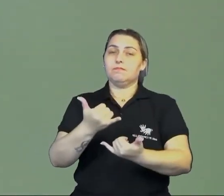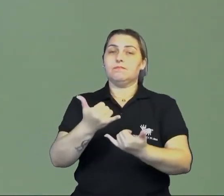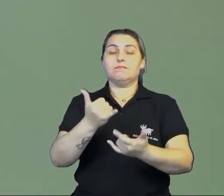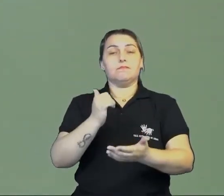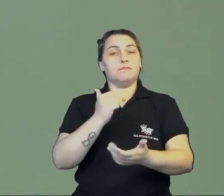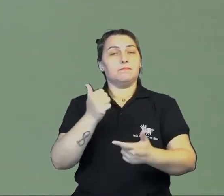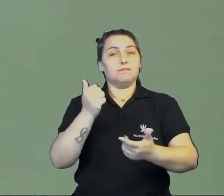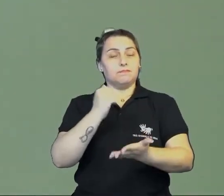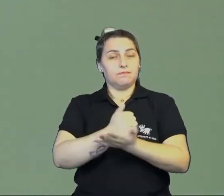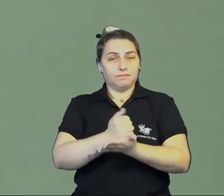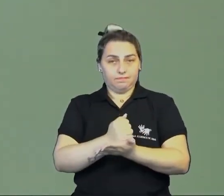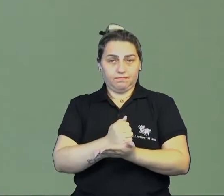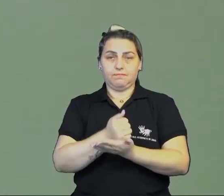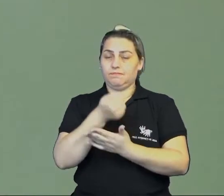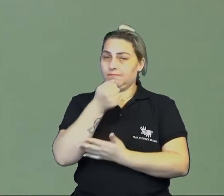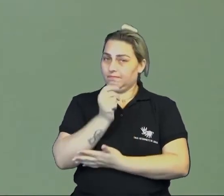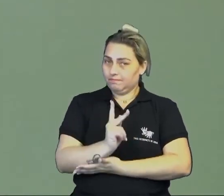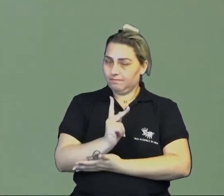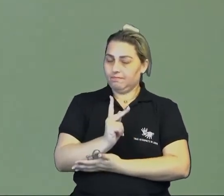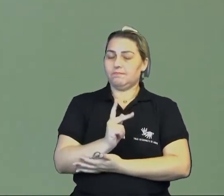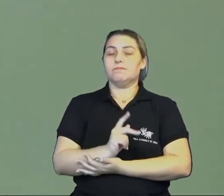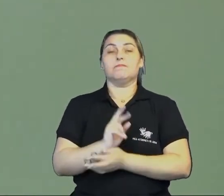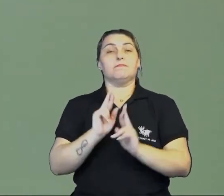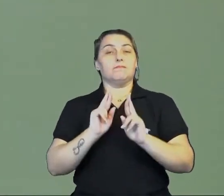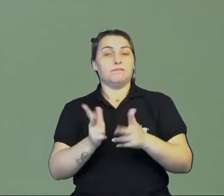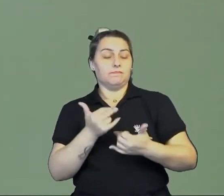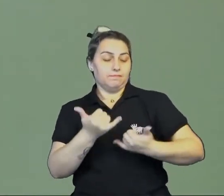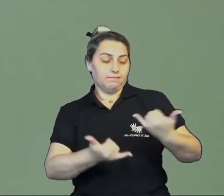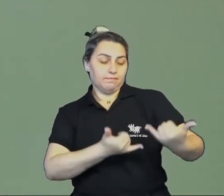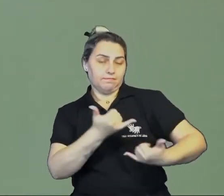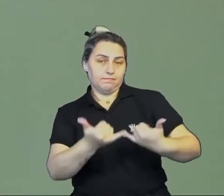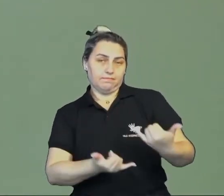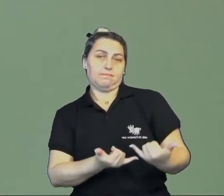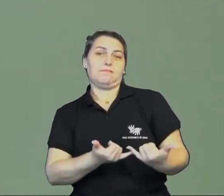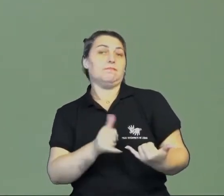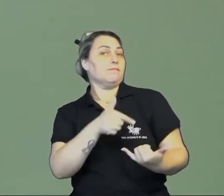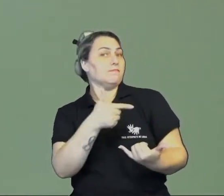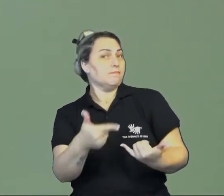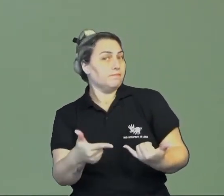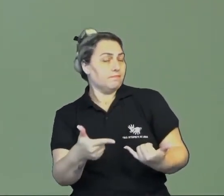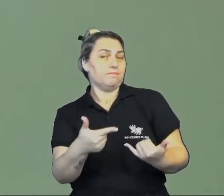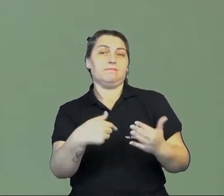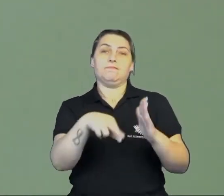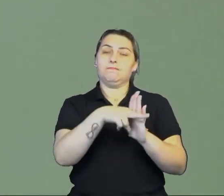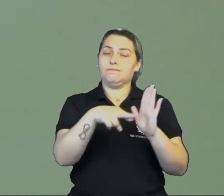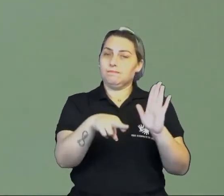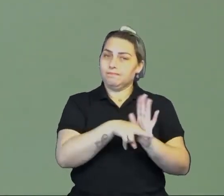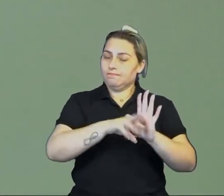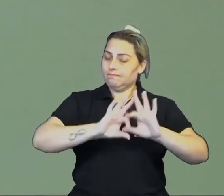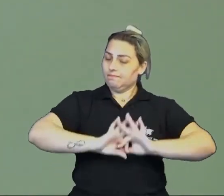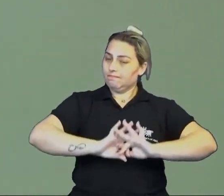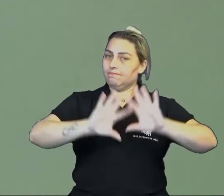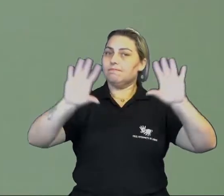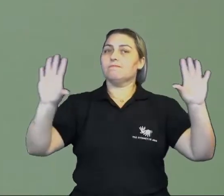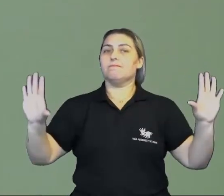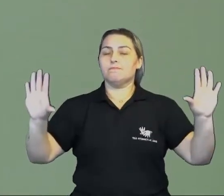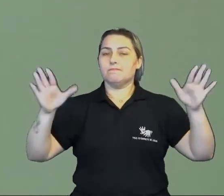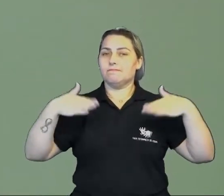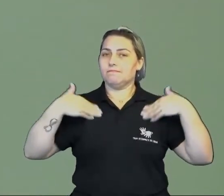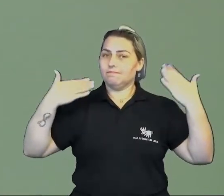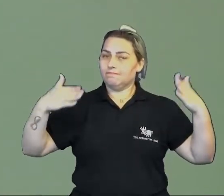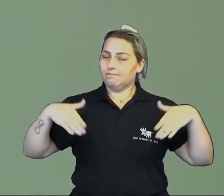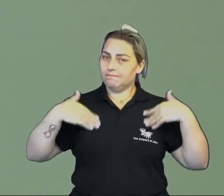Quero que a gente foque bem nessa diferença. A brincadeira é uma atividade descontraída, lúdica,